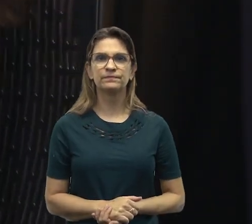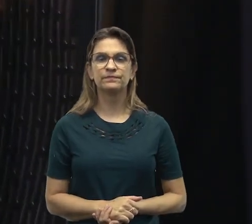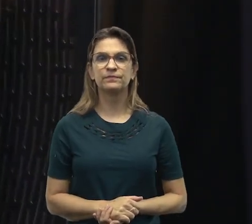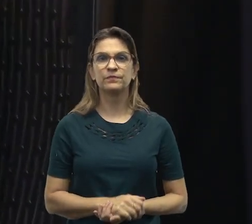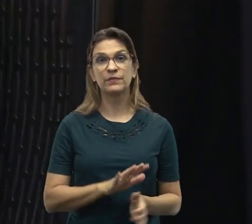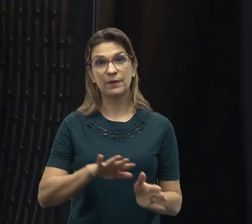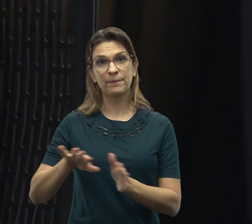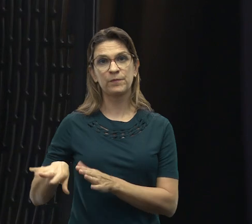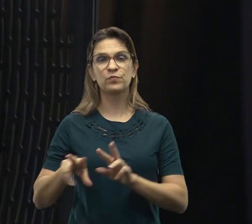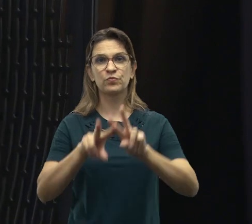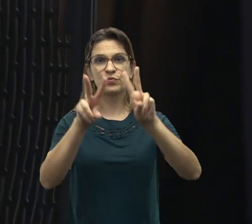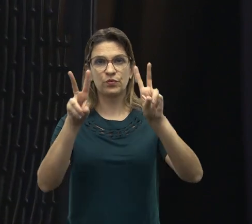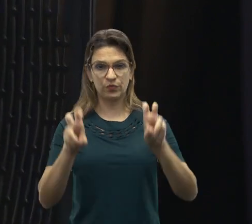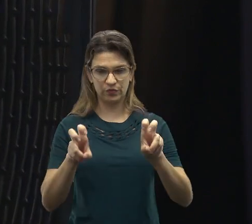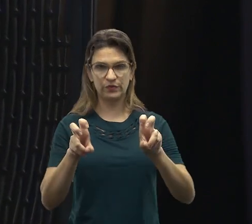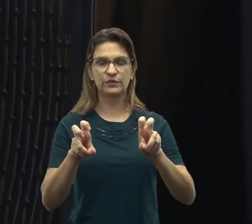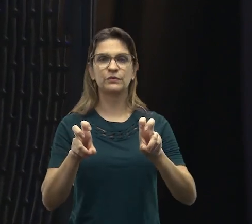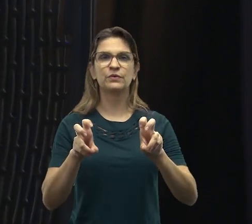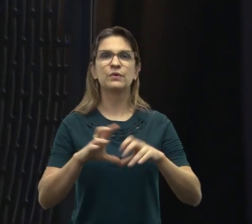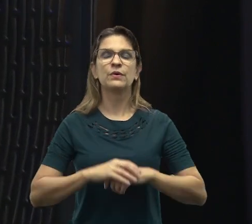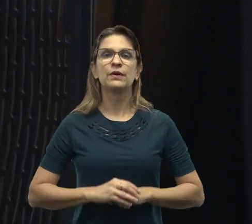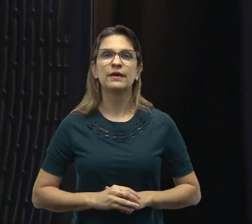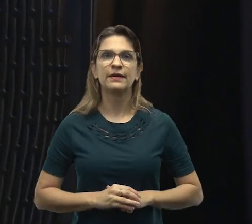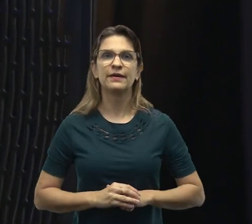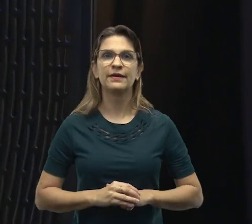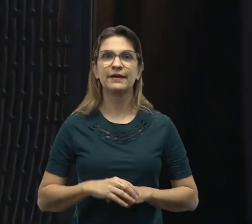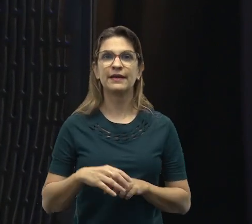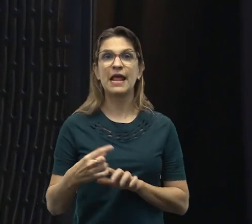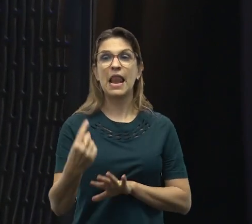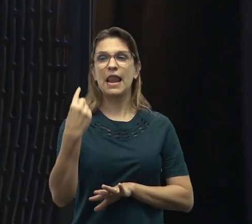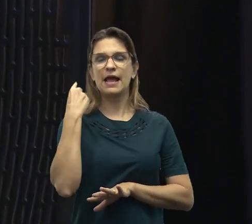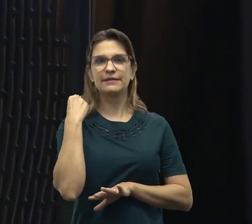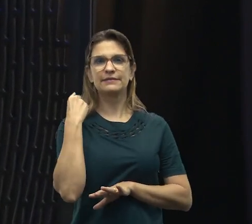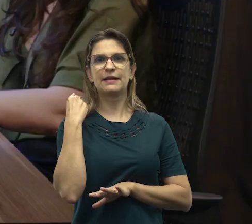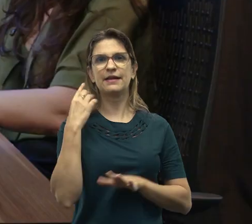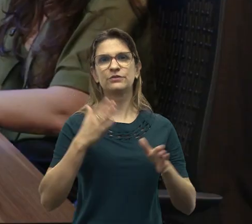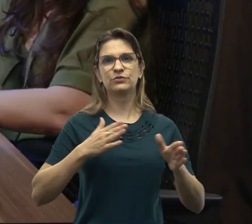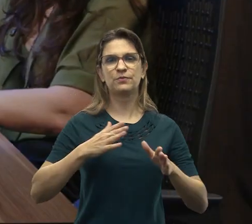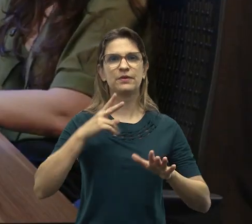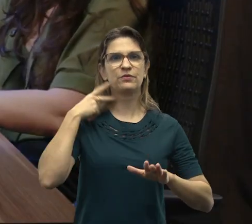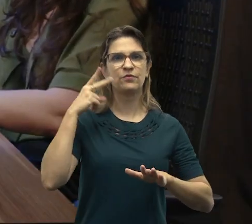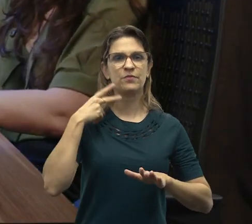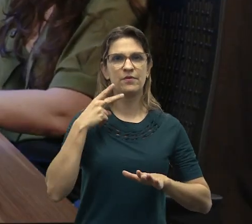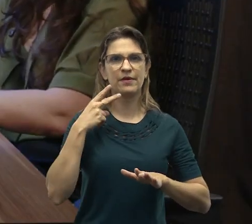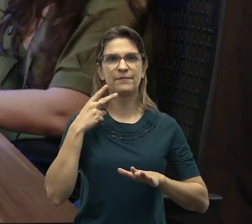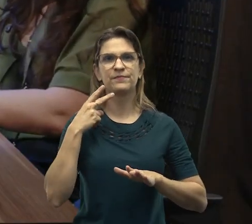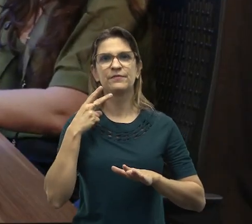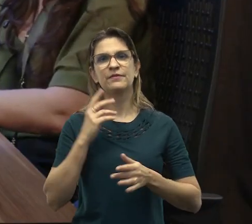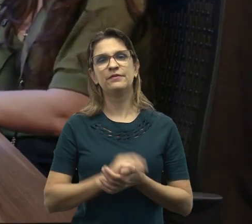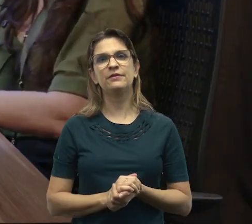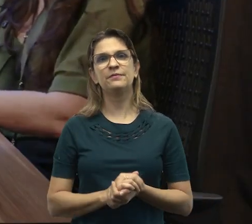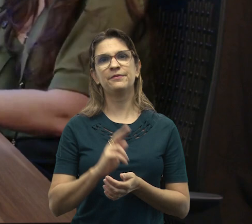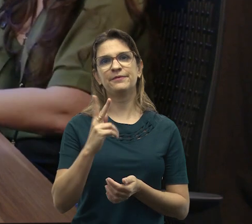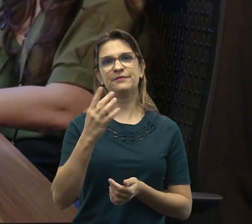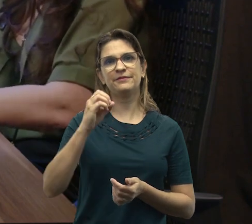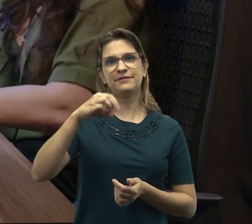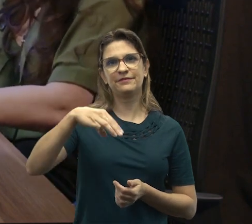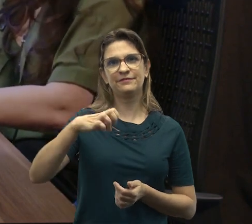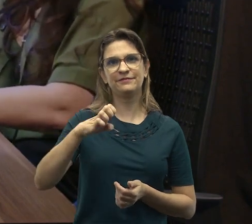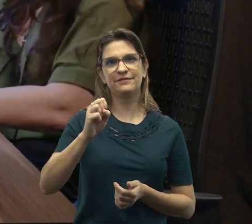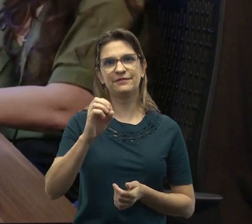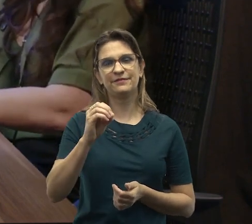lembro que no seu outro mandato você defendeu a questão da inserção da homeopatia no SUS. Por que